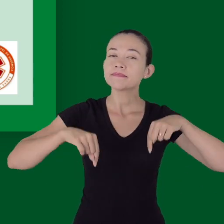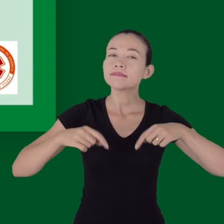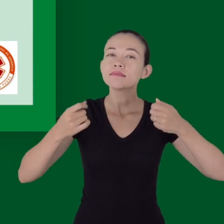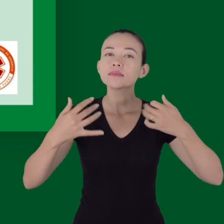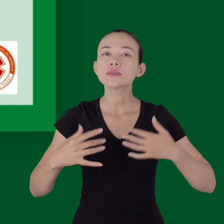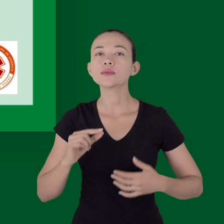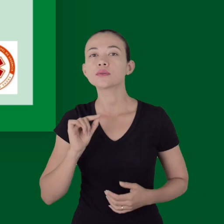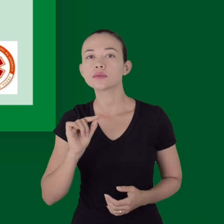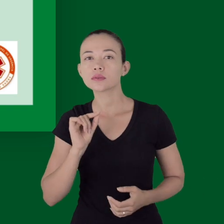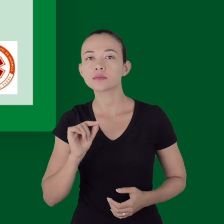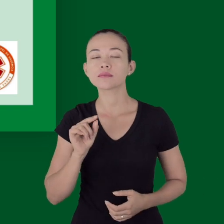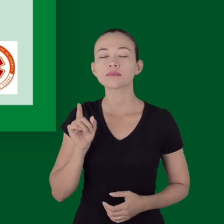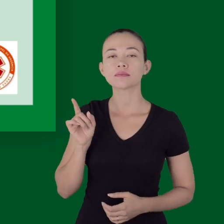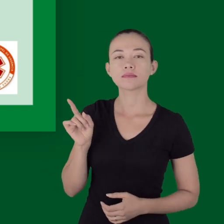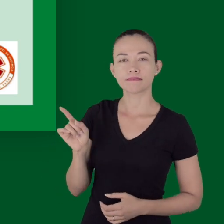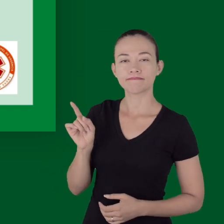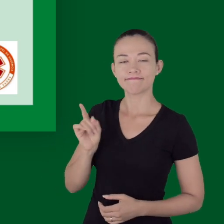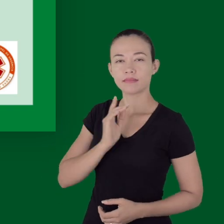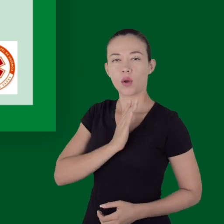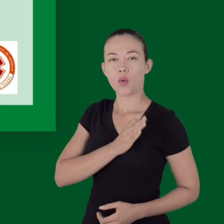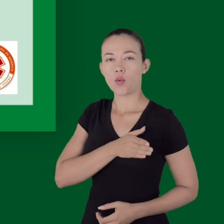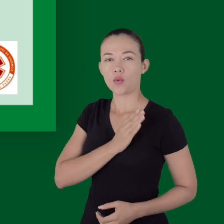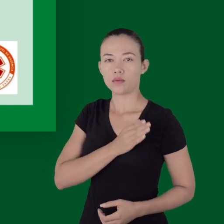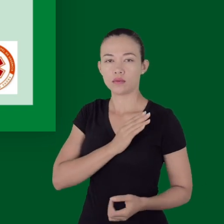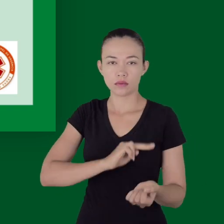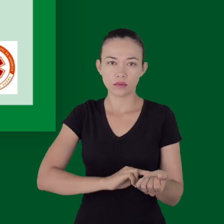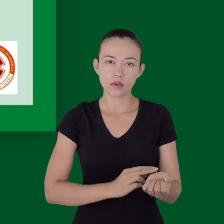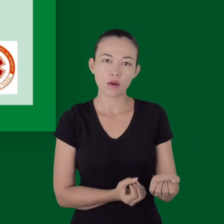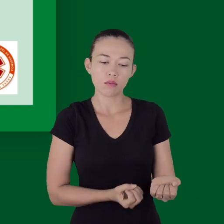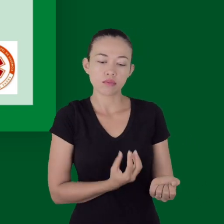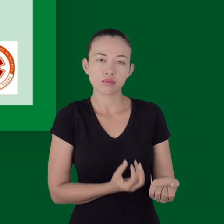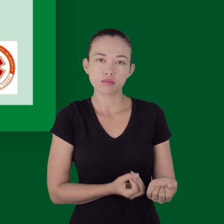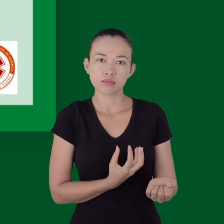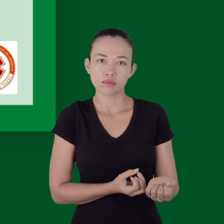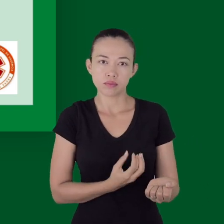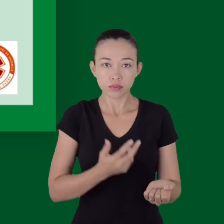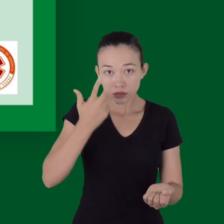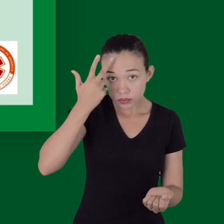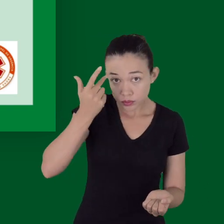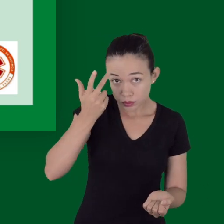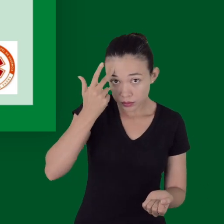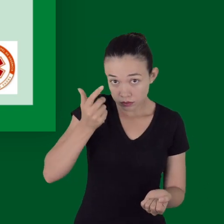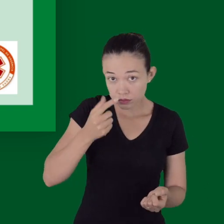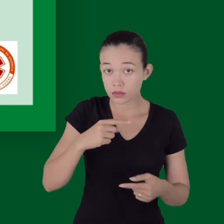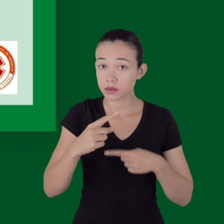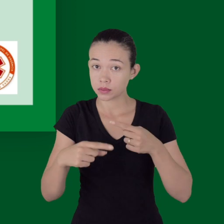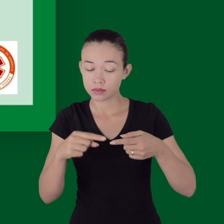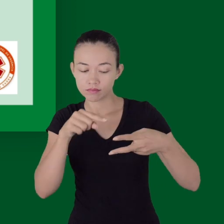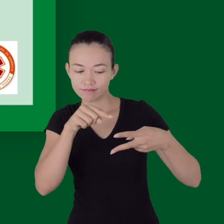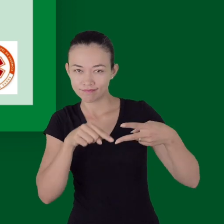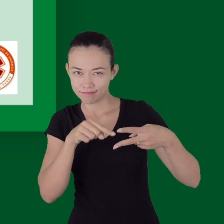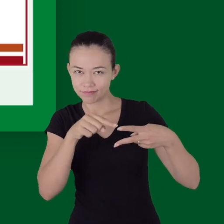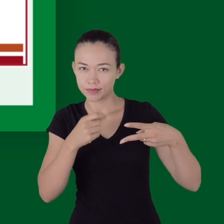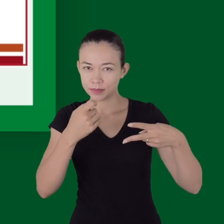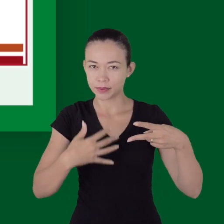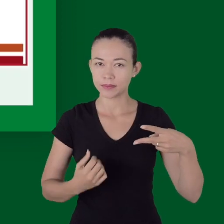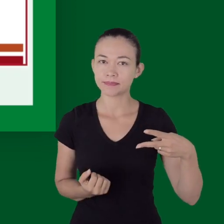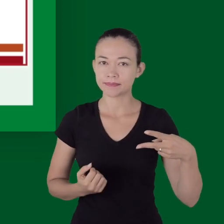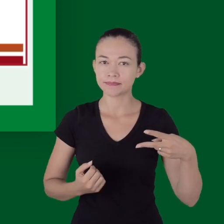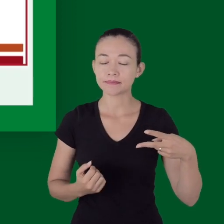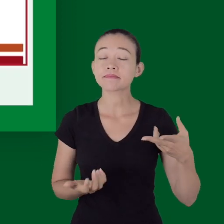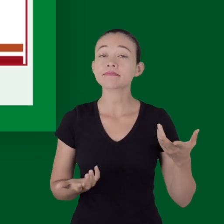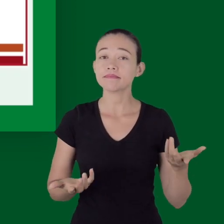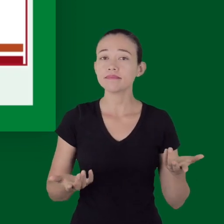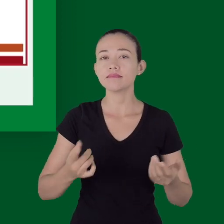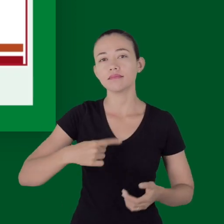falar de cada ritmo de BRAD e TAC. A gente sabe que o nosso coração ele é formado por uma